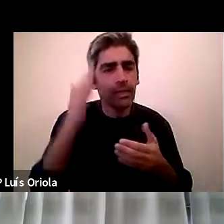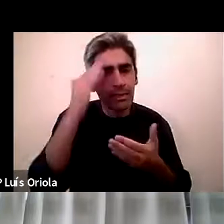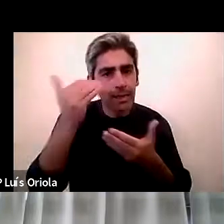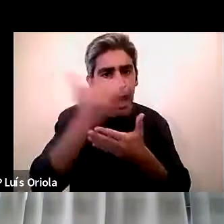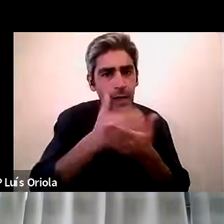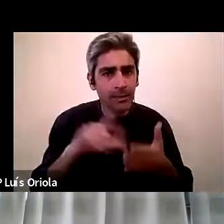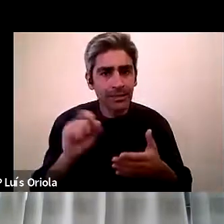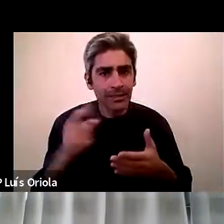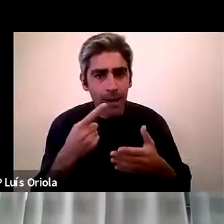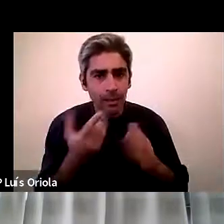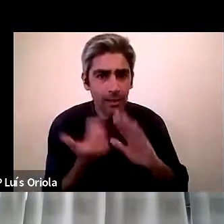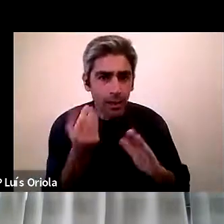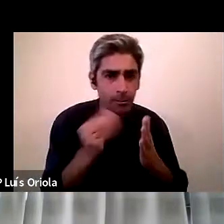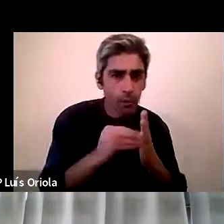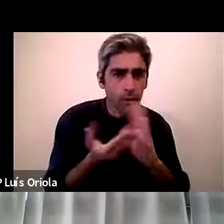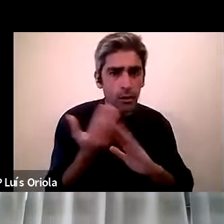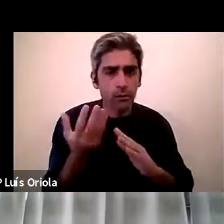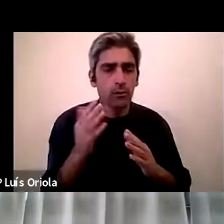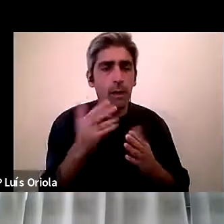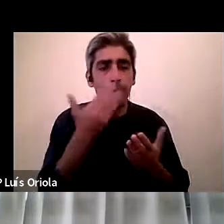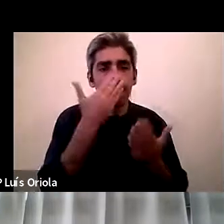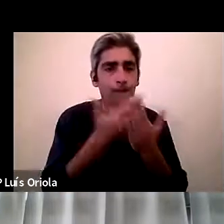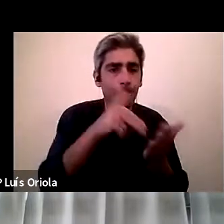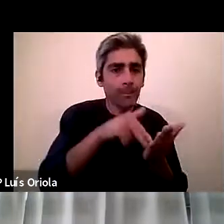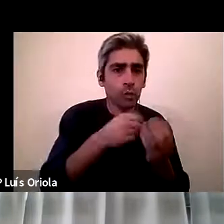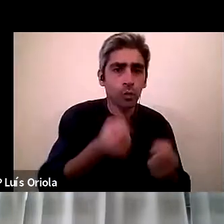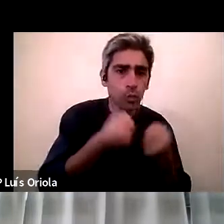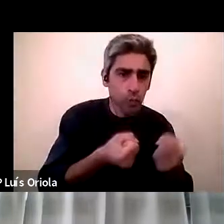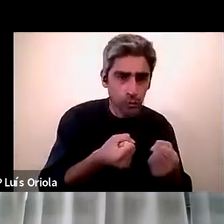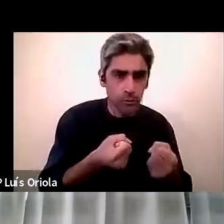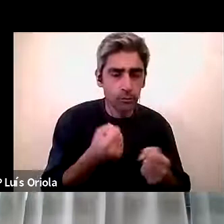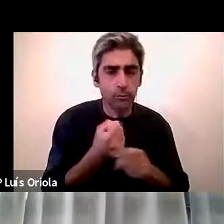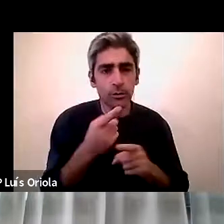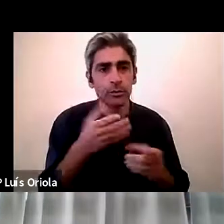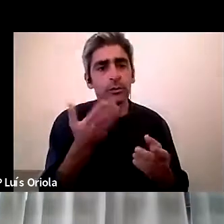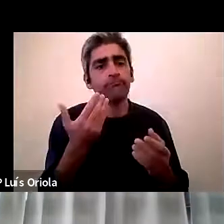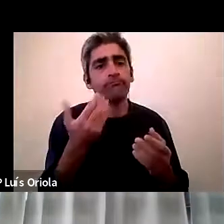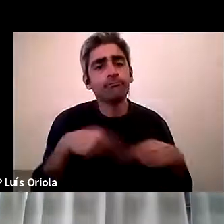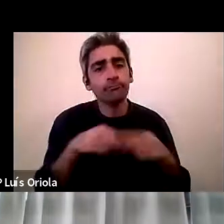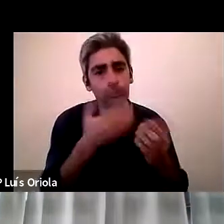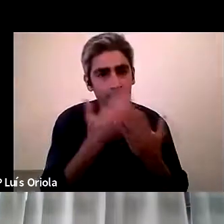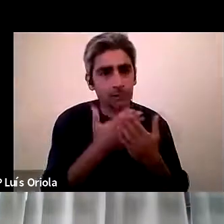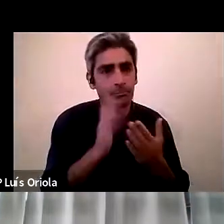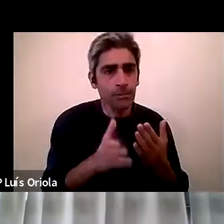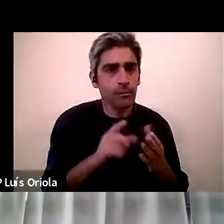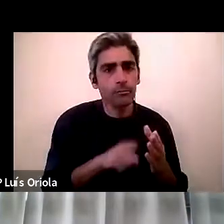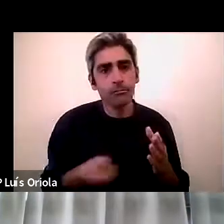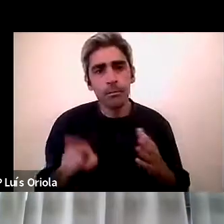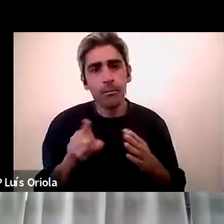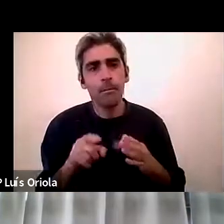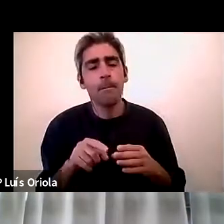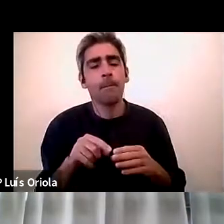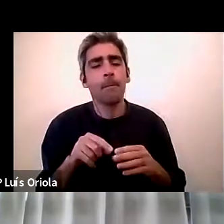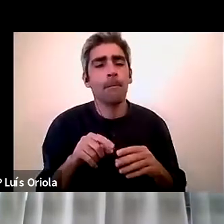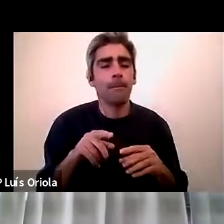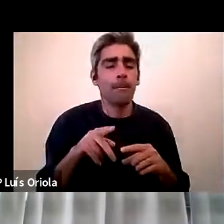mais rapidamente, que presencialmente não conseguiríamos. Provavelmente depois de uma sessão presencial teríamos que recorrer a métodos de documentação,